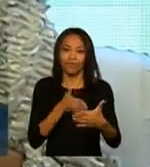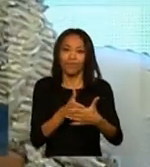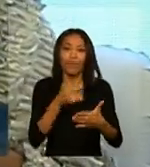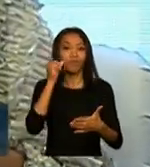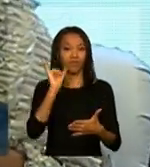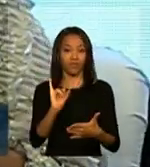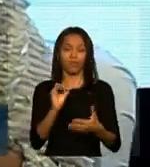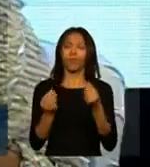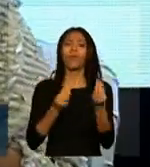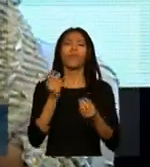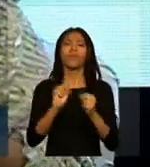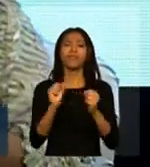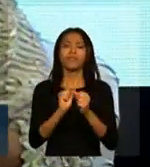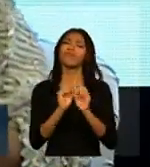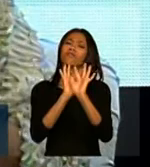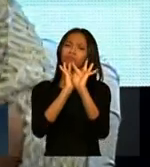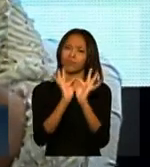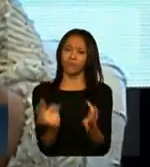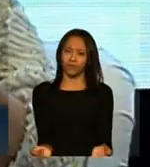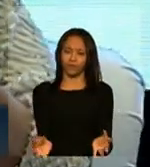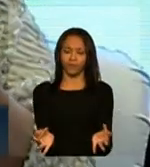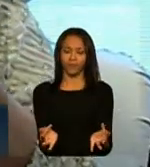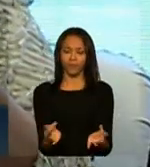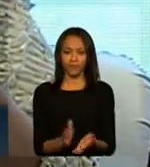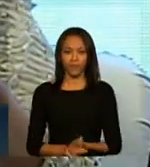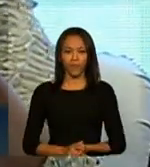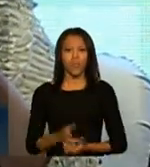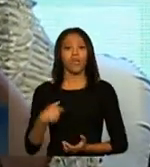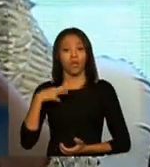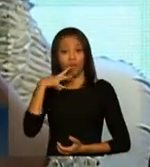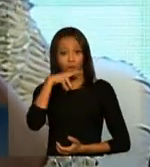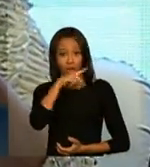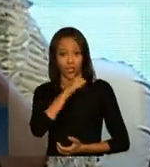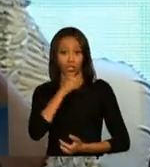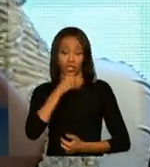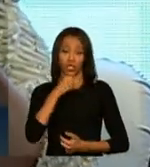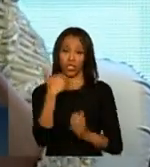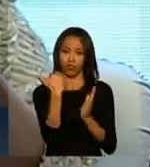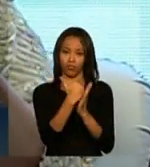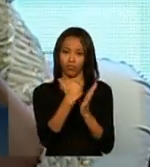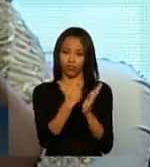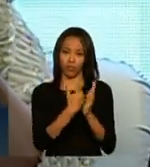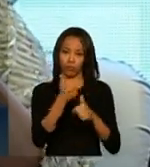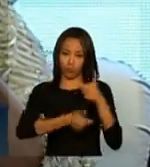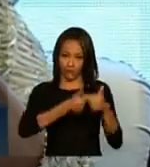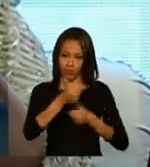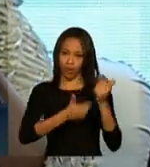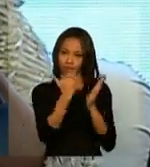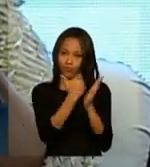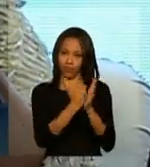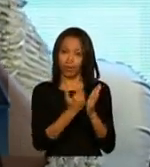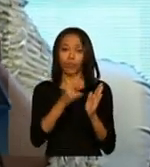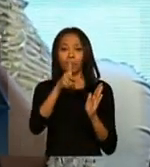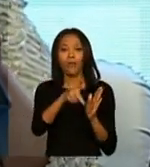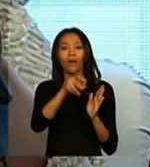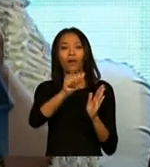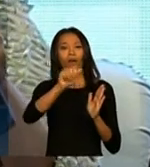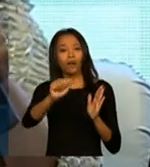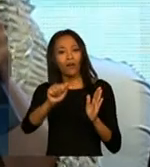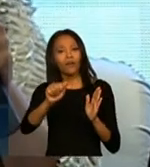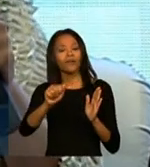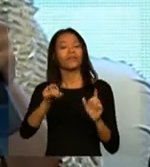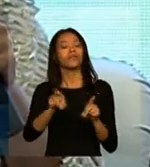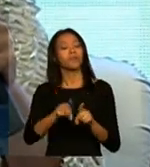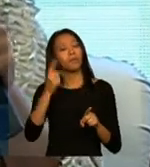isso sendo simples? E eu acho que a agenda do PA, a gente podia falar da agenda do PA, mas eu acho que era melhor a gente pensar a agenda